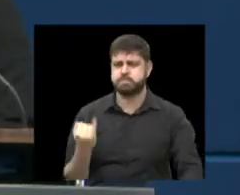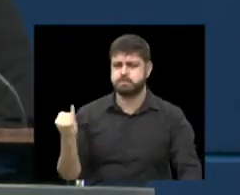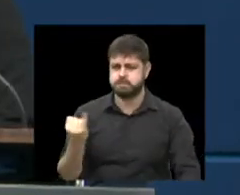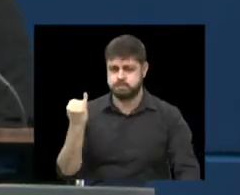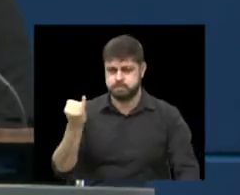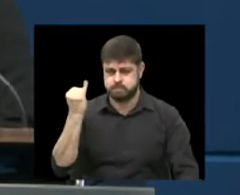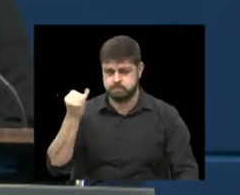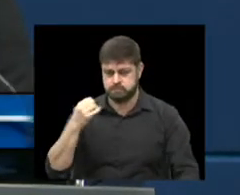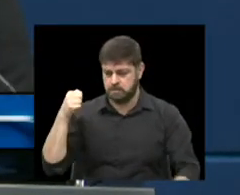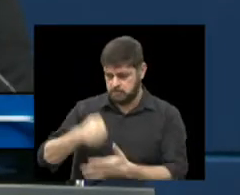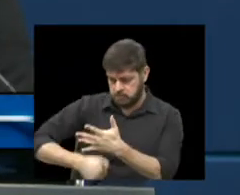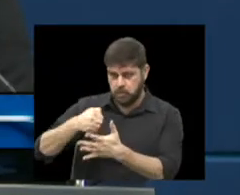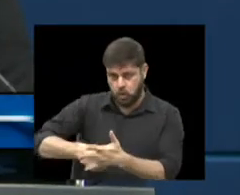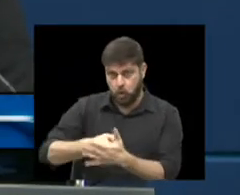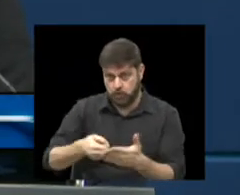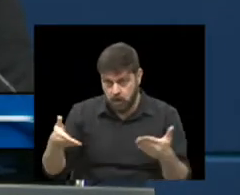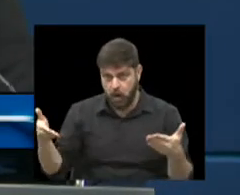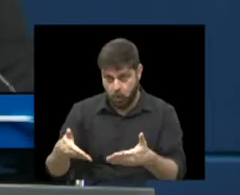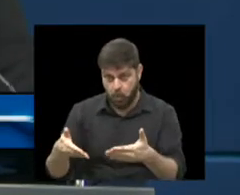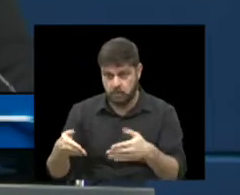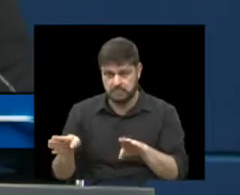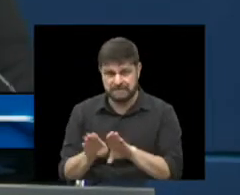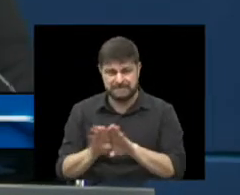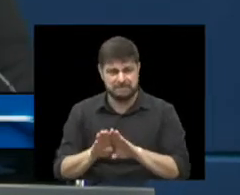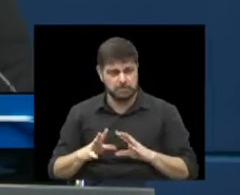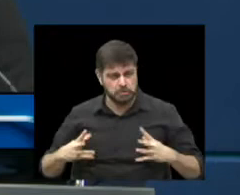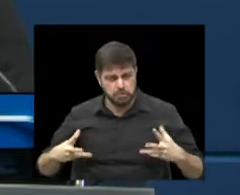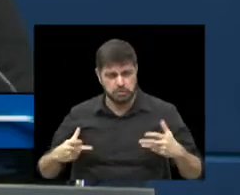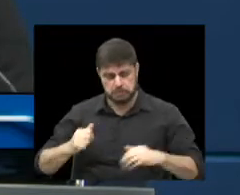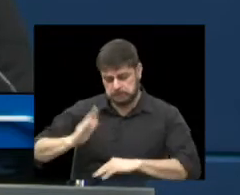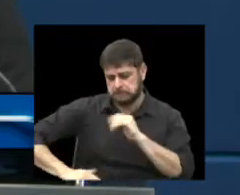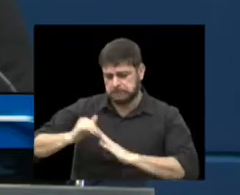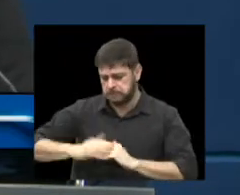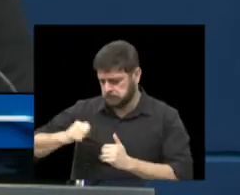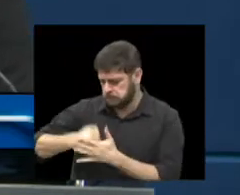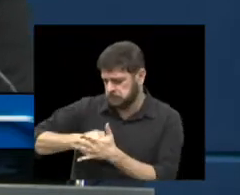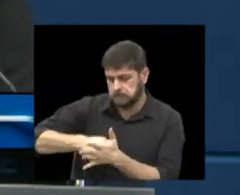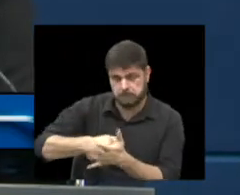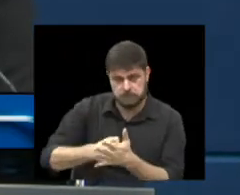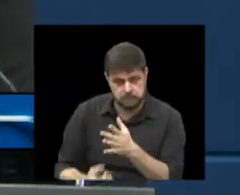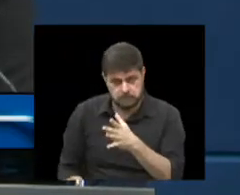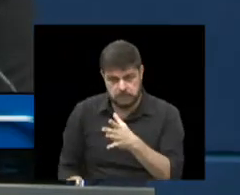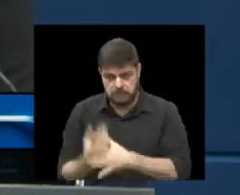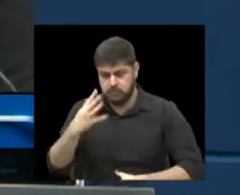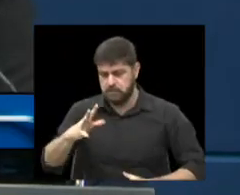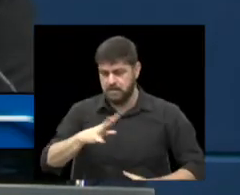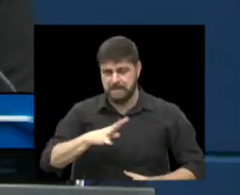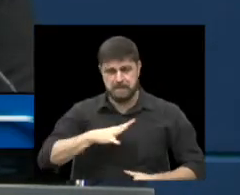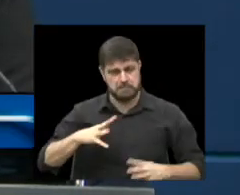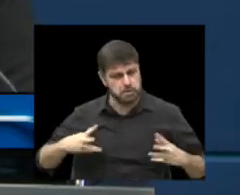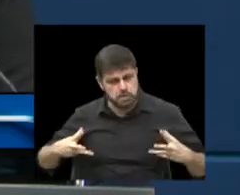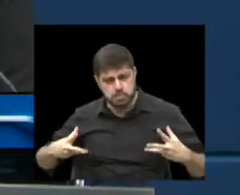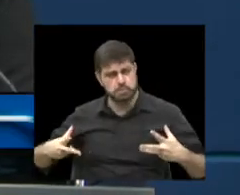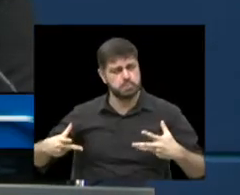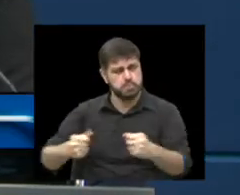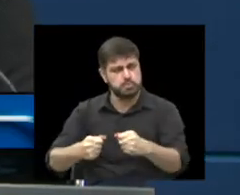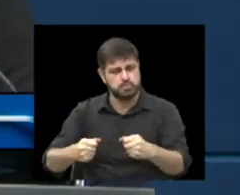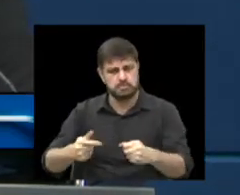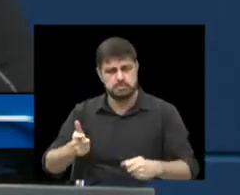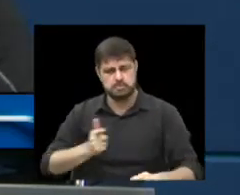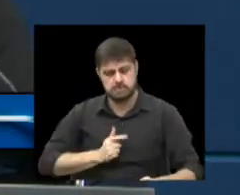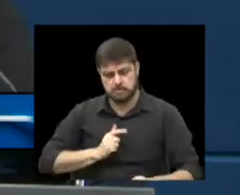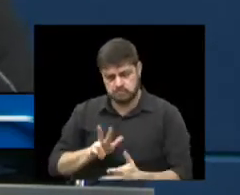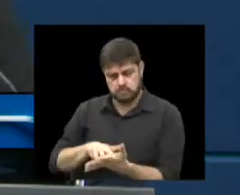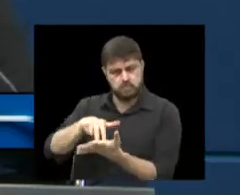só essa manifestação de hoje, mas todas as manifestações que têm acontecido na cidade. É fundamental.